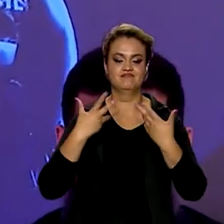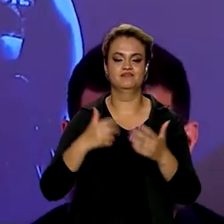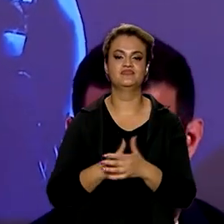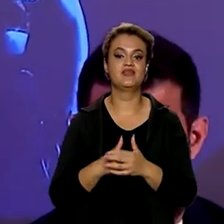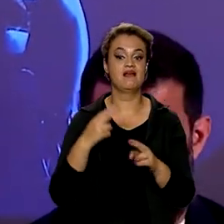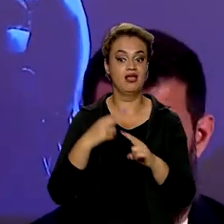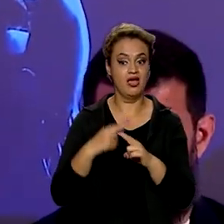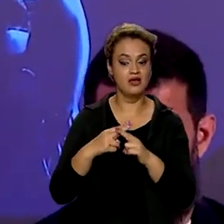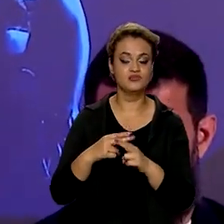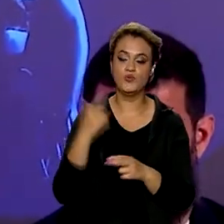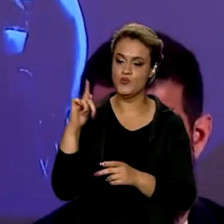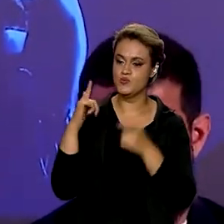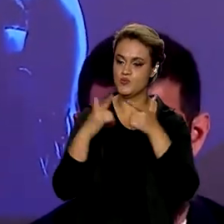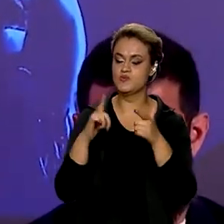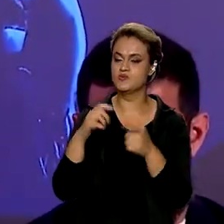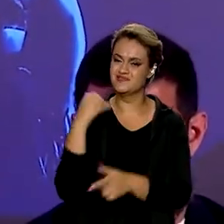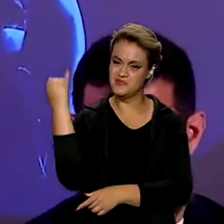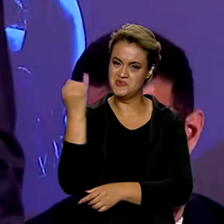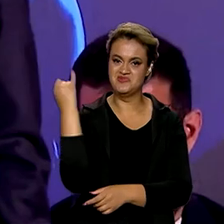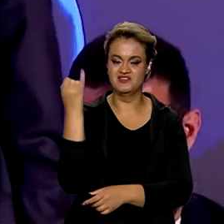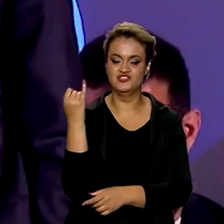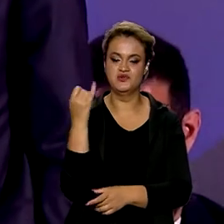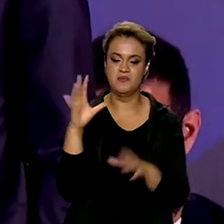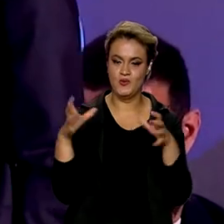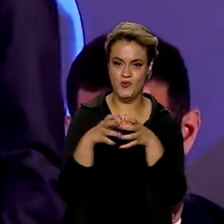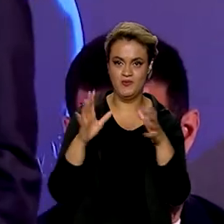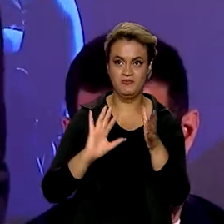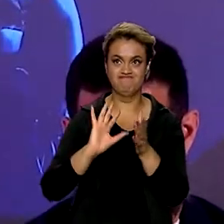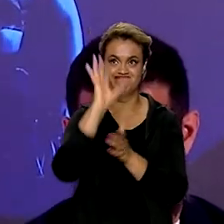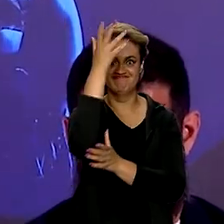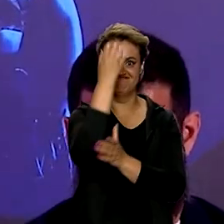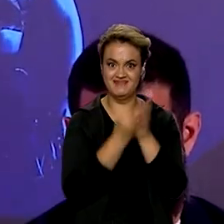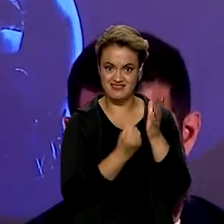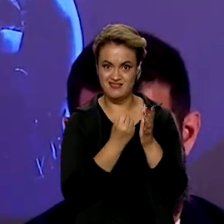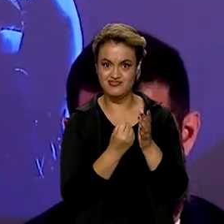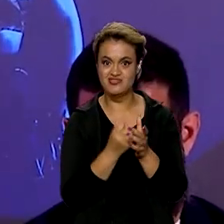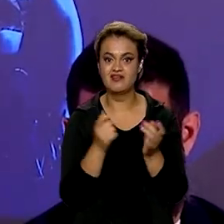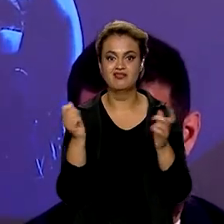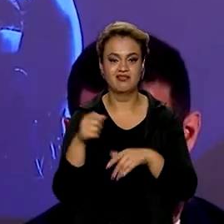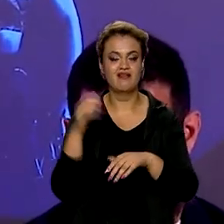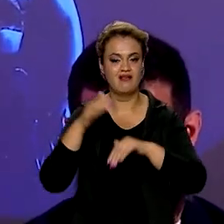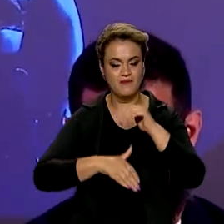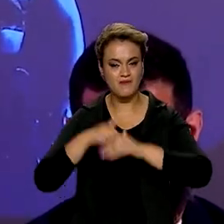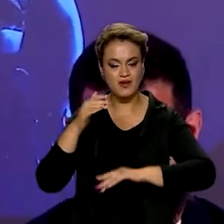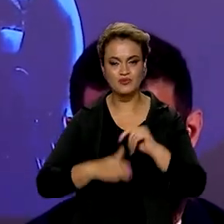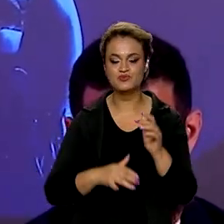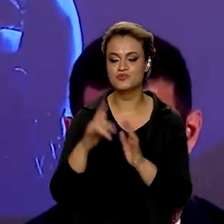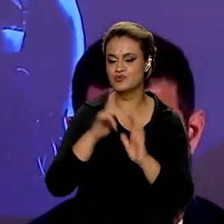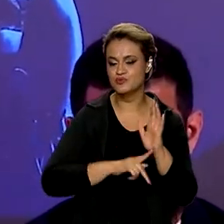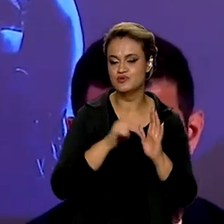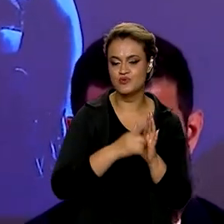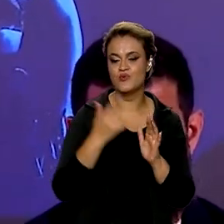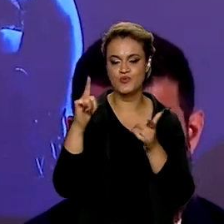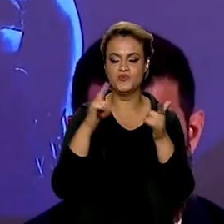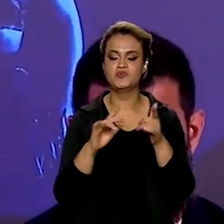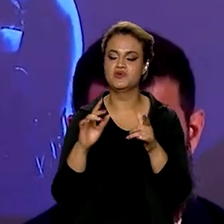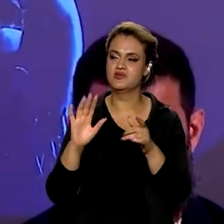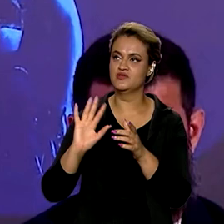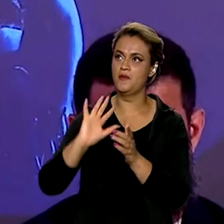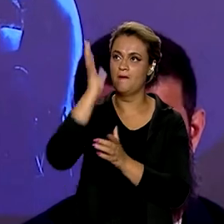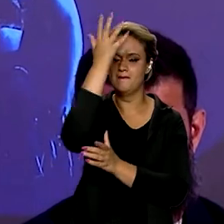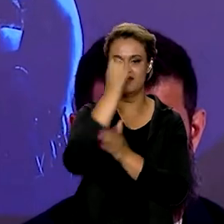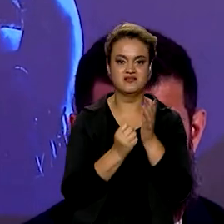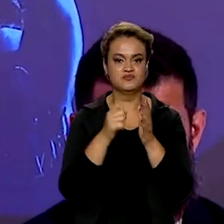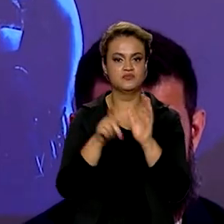outros grandes parceiros foram fundamentais para que a Liga Nacional de Basquete colocasse em prática projetos que tornaram o basquete brasileiro mais